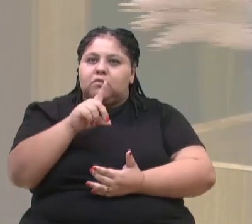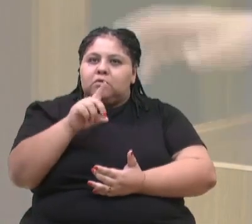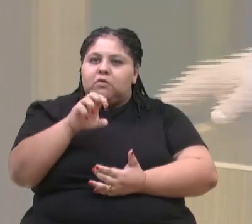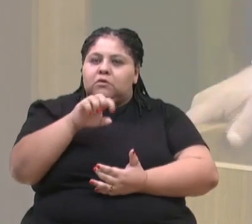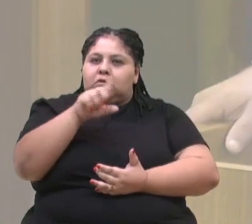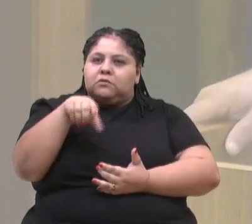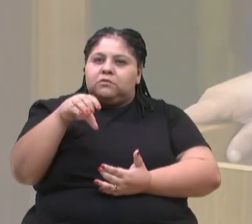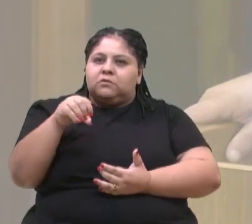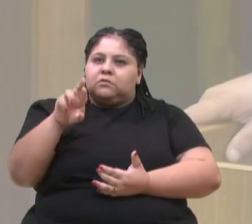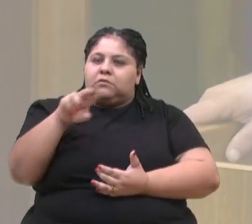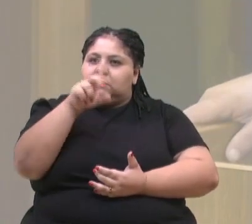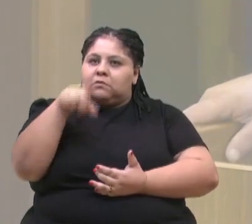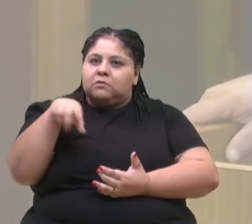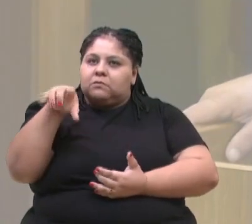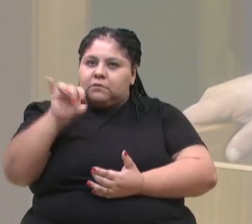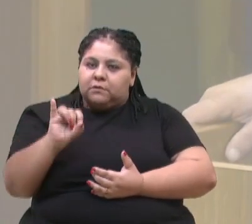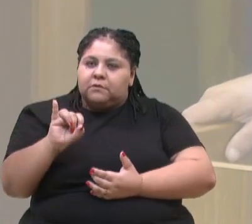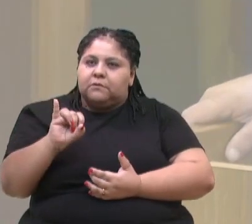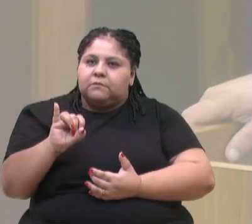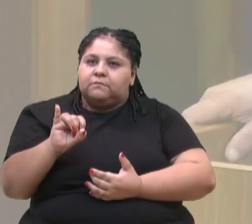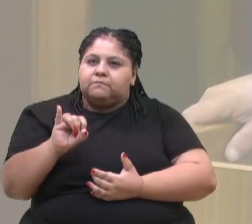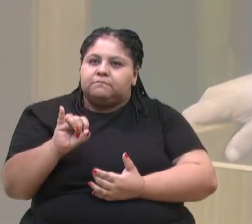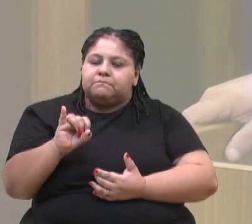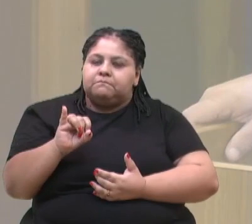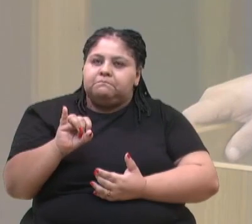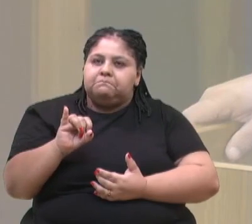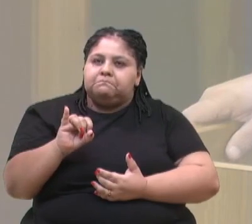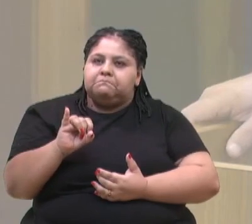escola João Desorze, a